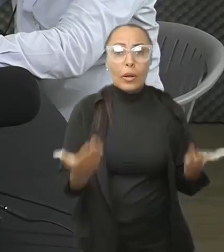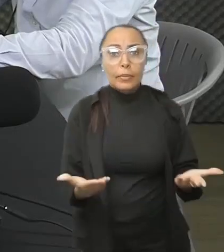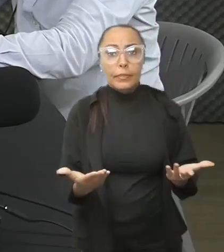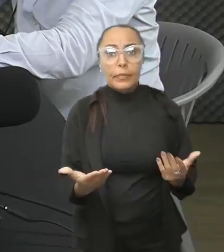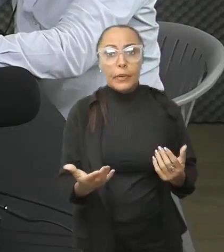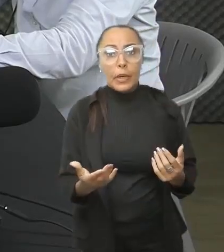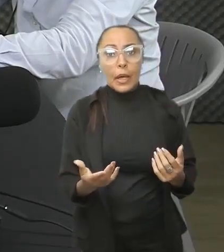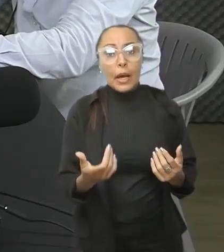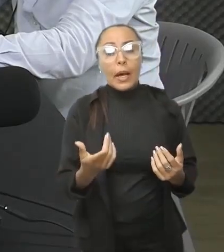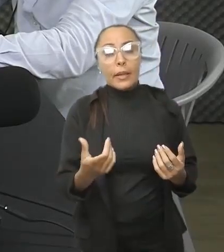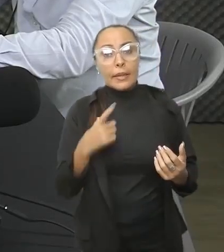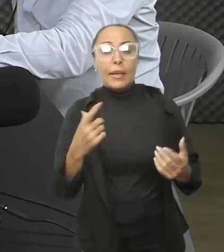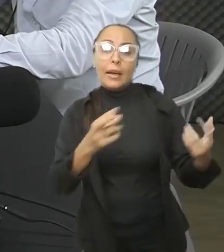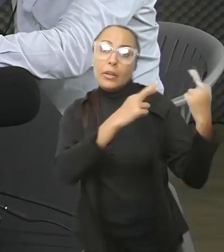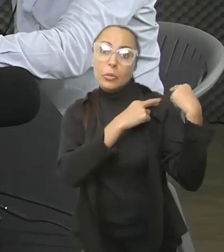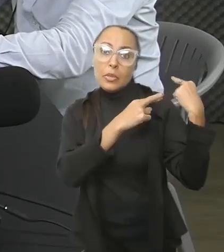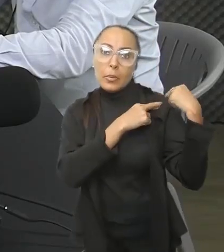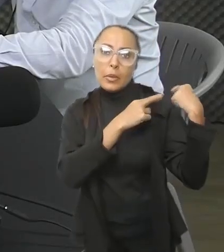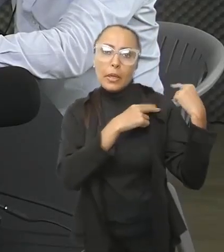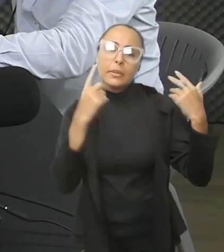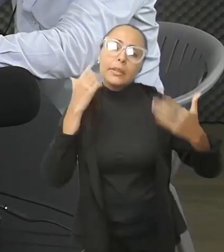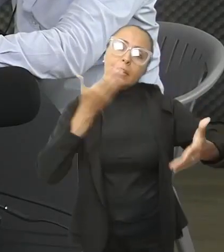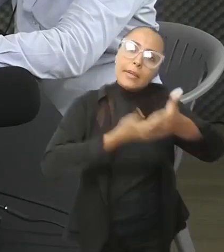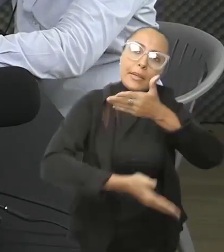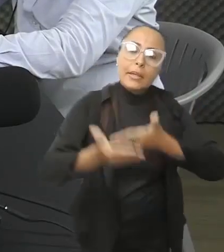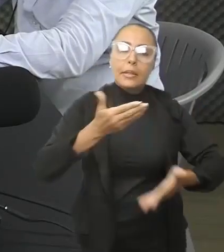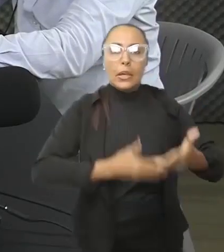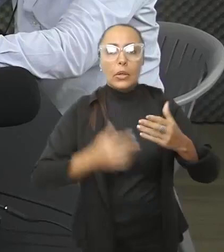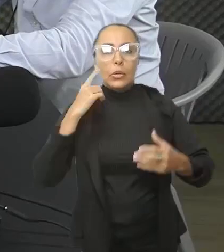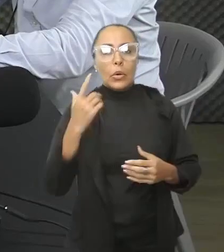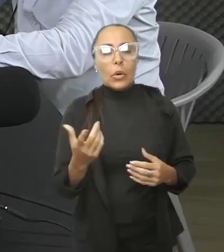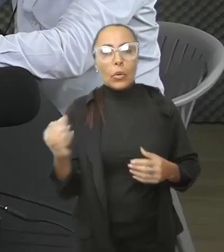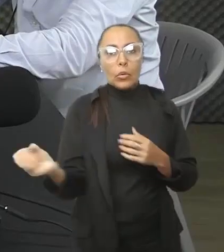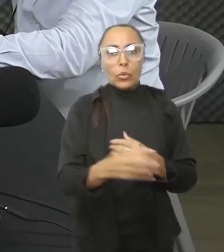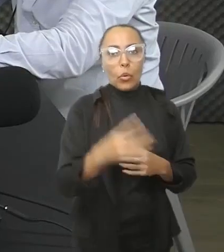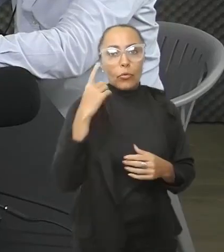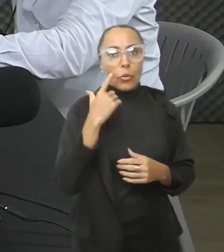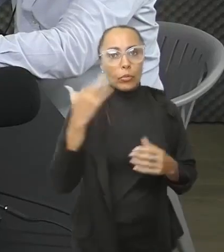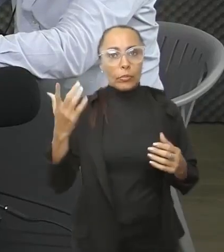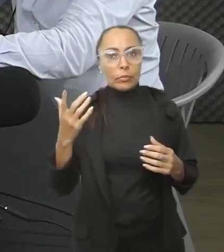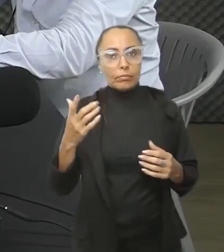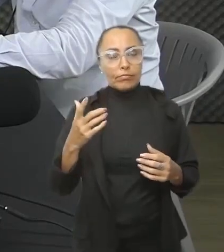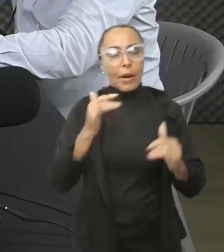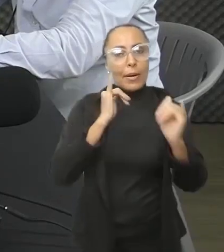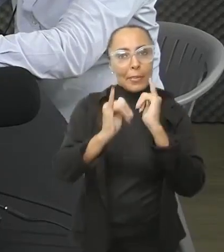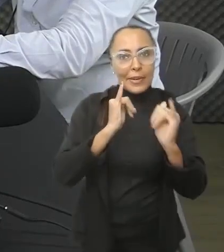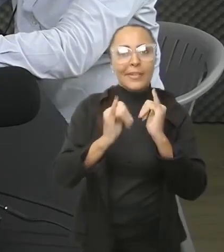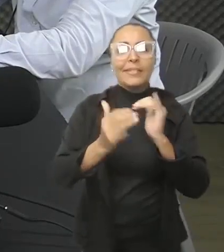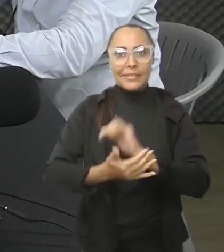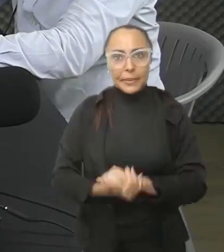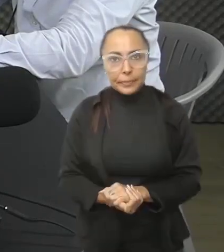nessa responsabilidade de estar lidando com esse novo ambiente. Antes eu tinha o